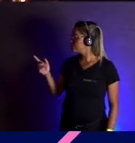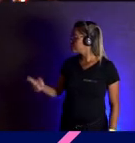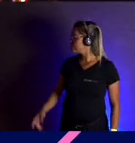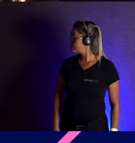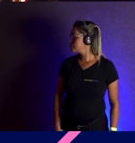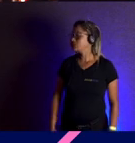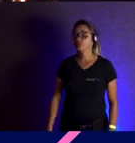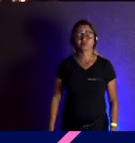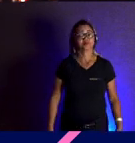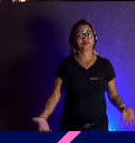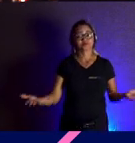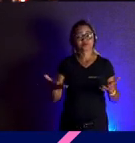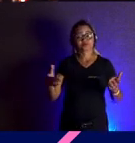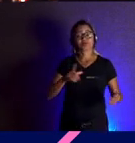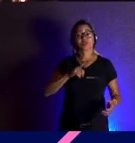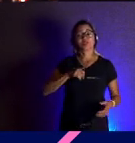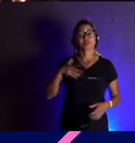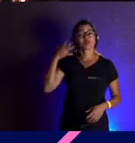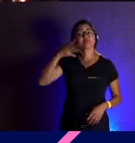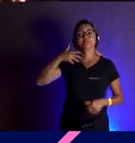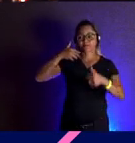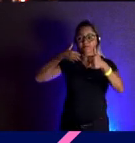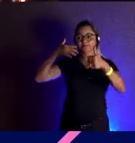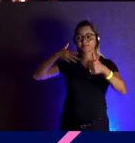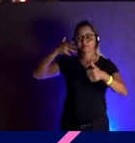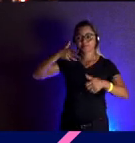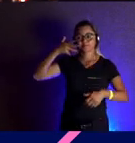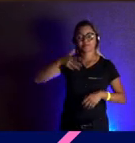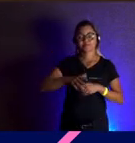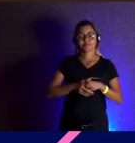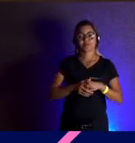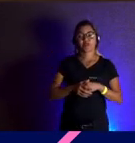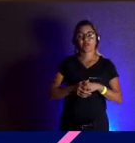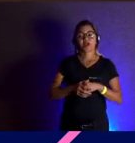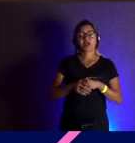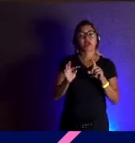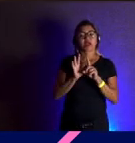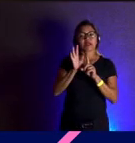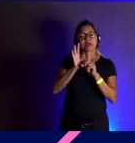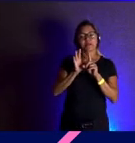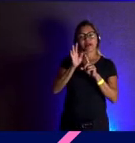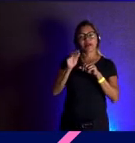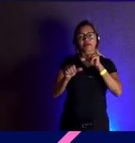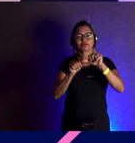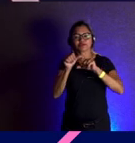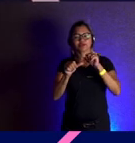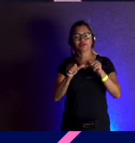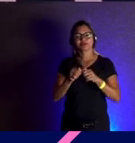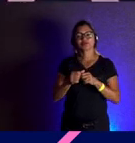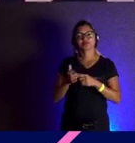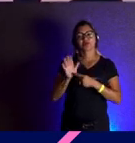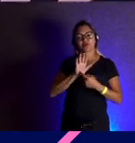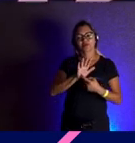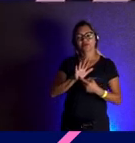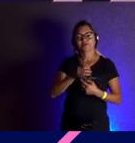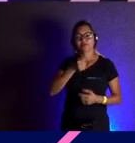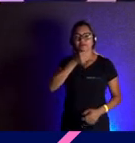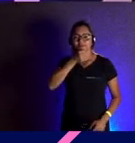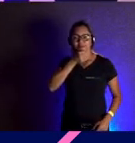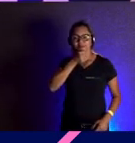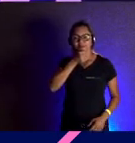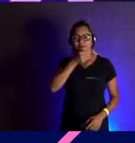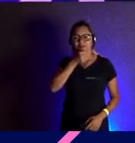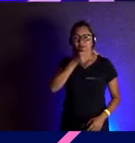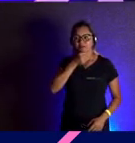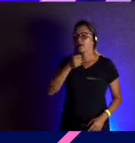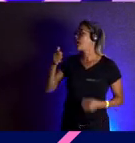vocês sabem que a gente vive uma emergência climática que é isso. Não são boas notícias, mas eu acho que a gente tem que lidar com elas